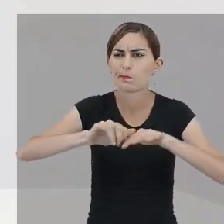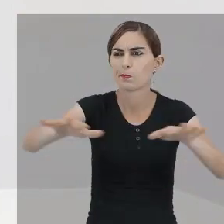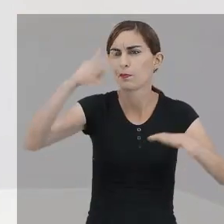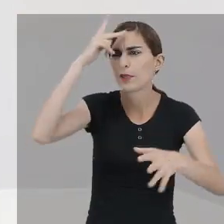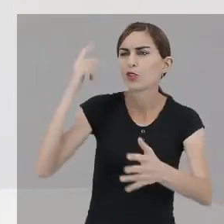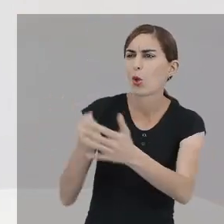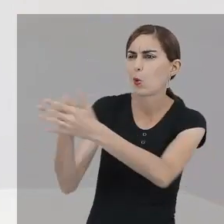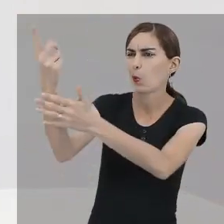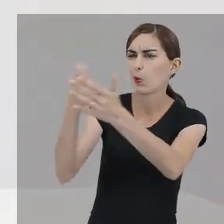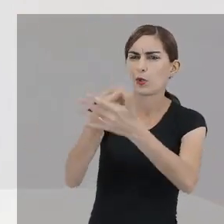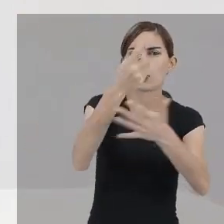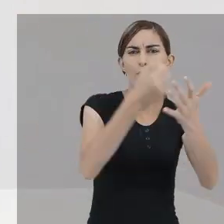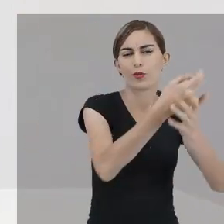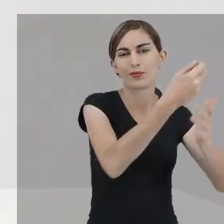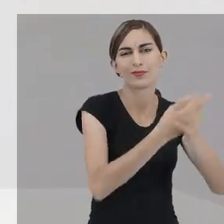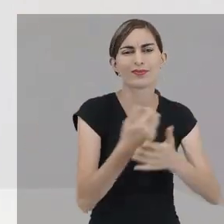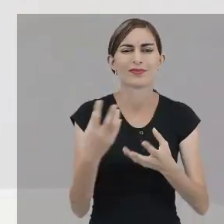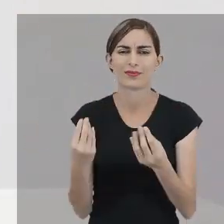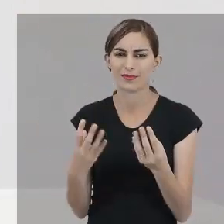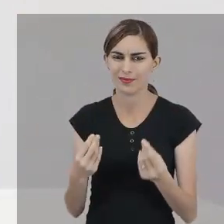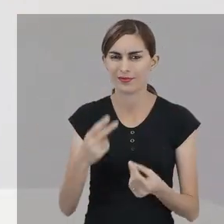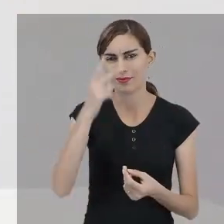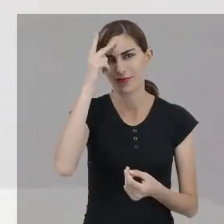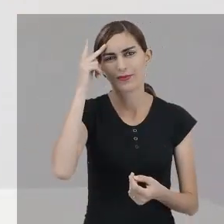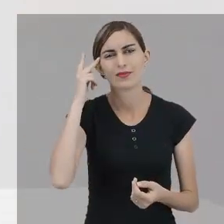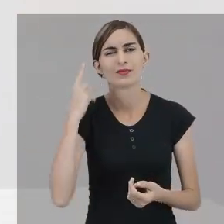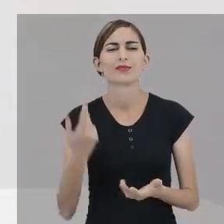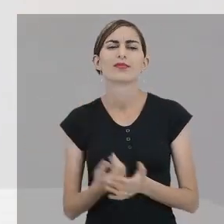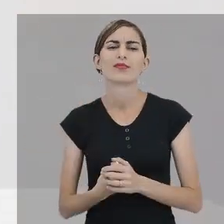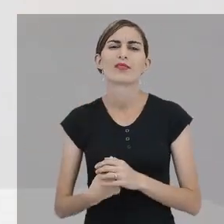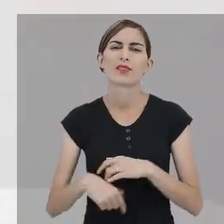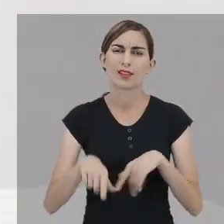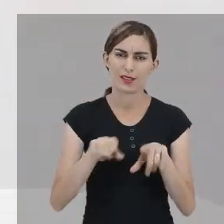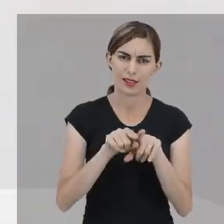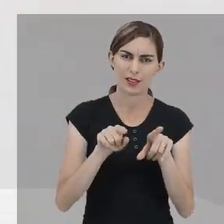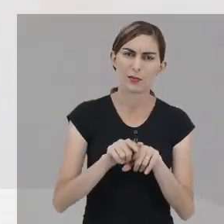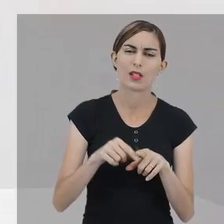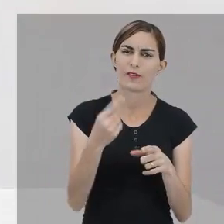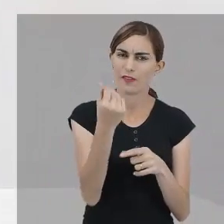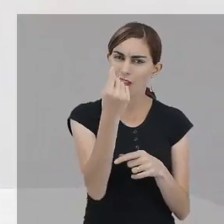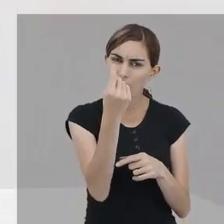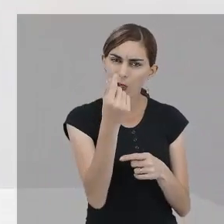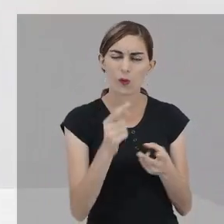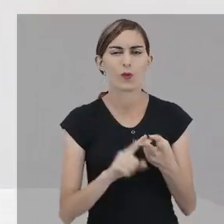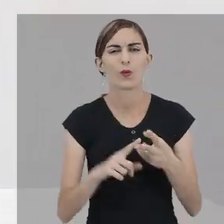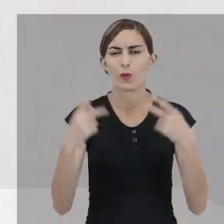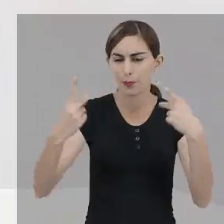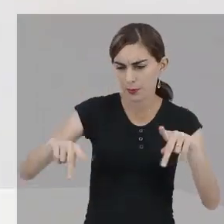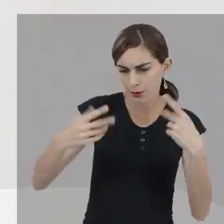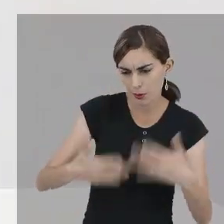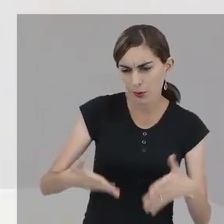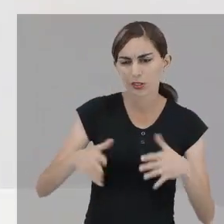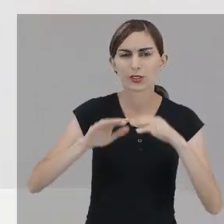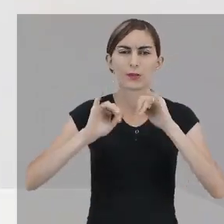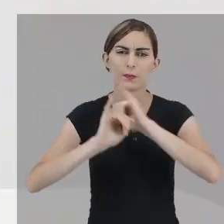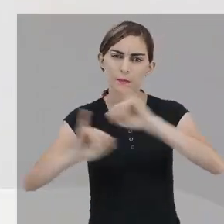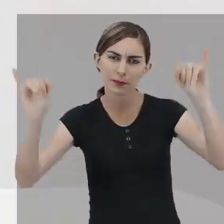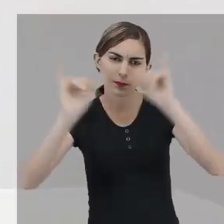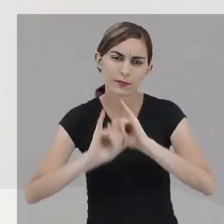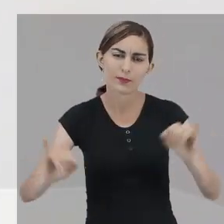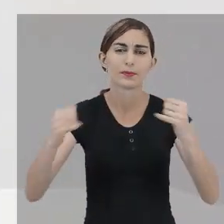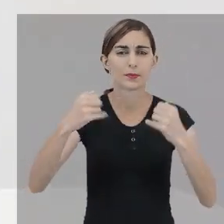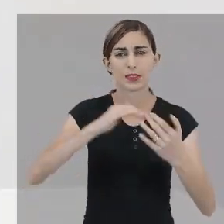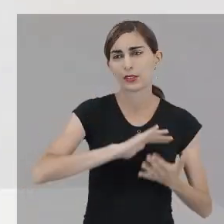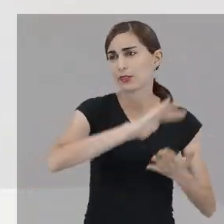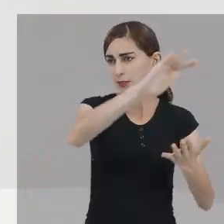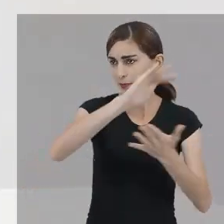muita gente compra sapato dessa cor. Ele é um produto que tem um preço, promoção, propaganda dele, ele